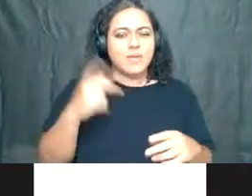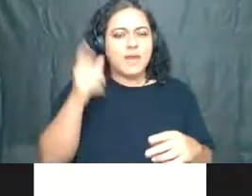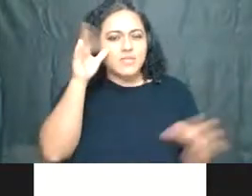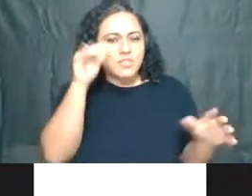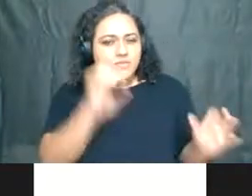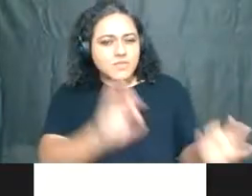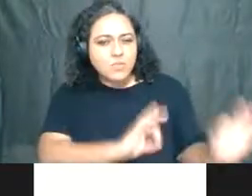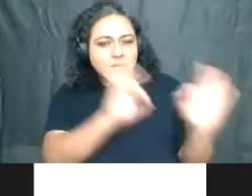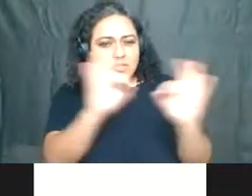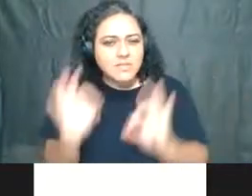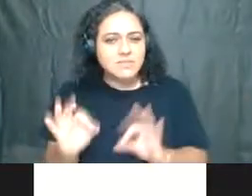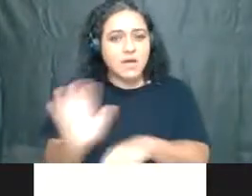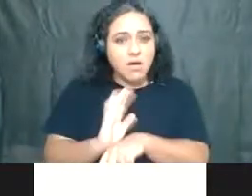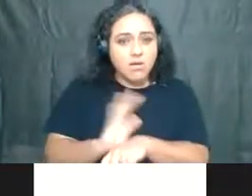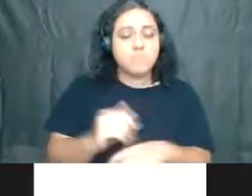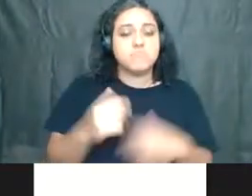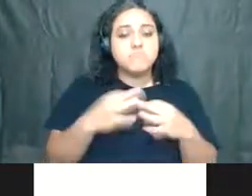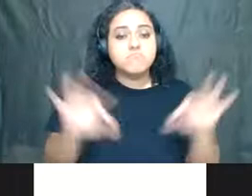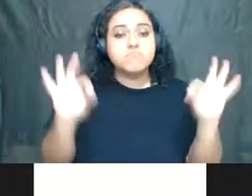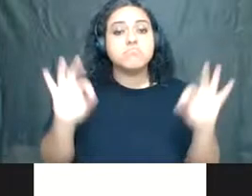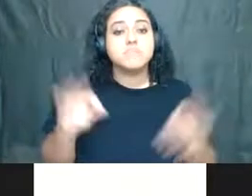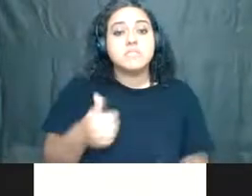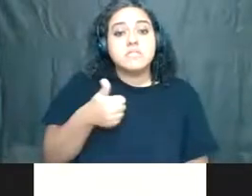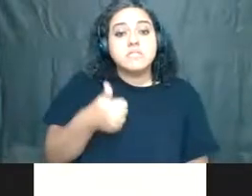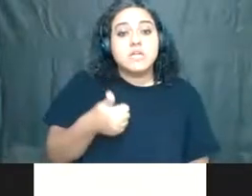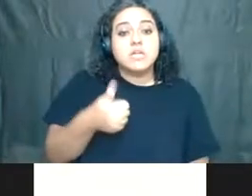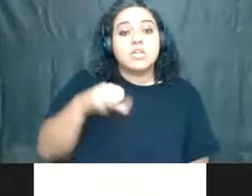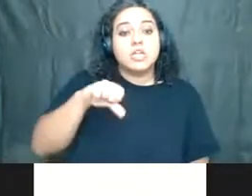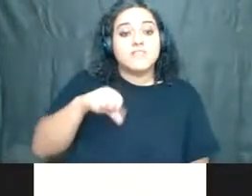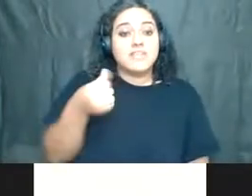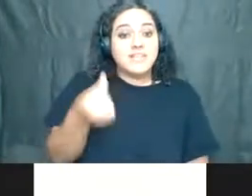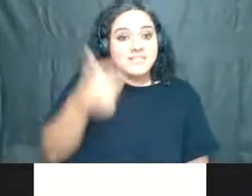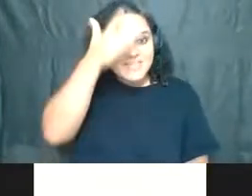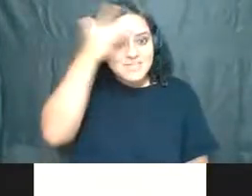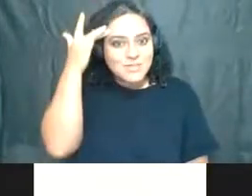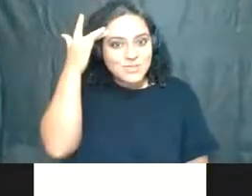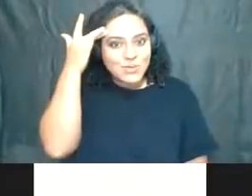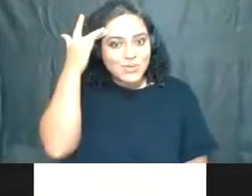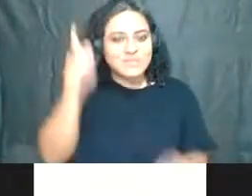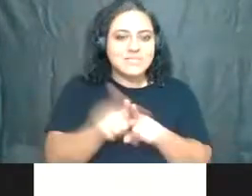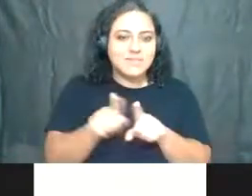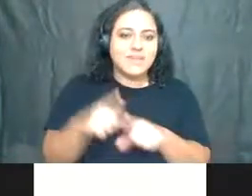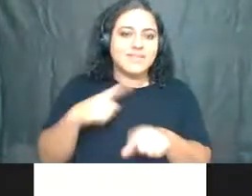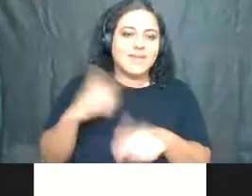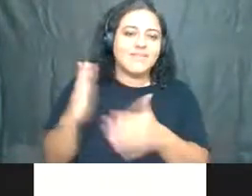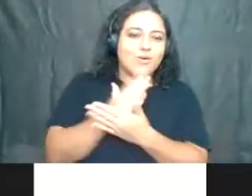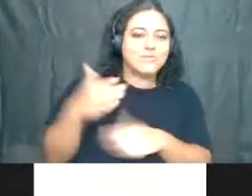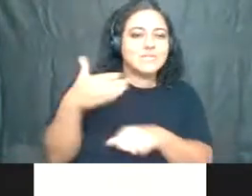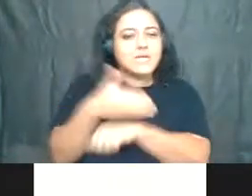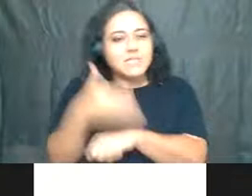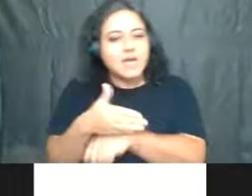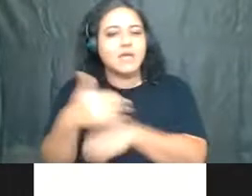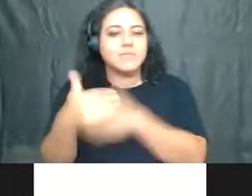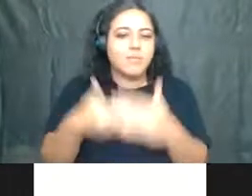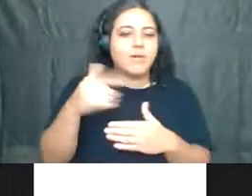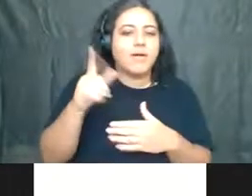só na abertura do simpósio, em torno de 196 pessoas. Nós já descontamos os acessos duplicados, que a gente está fazendo o evento online,